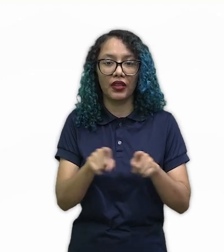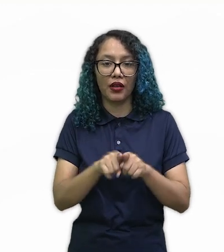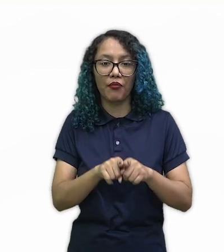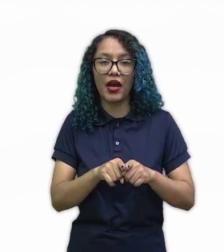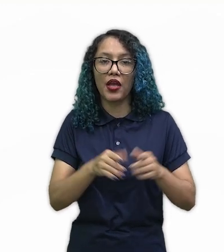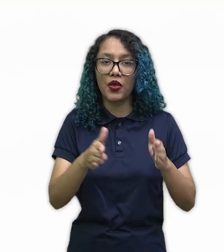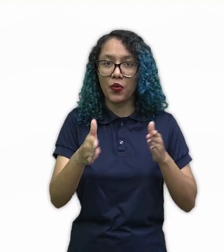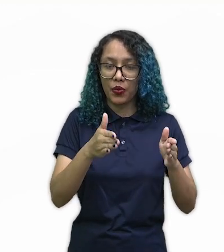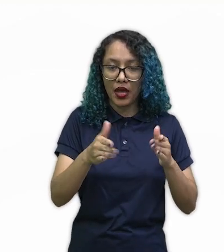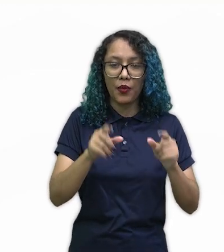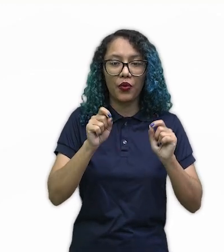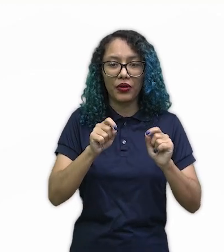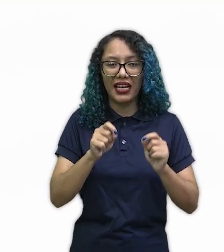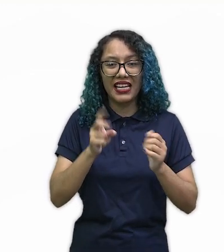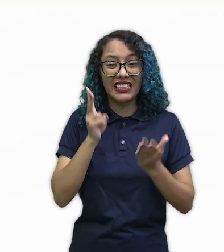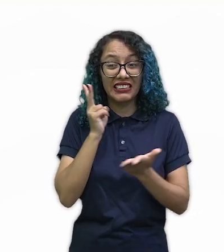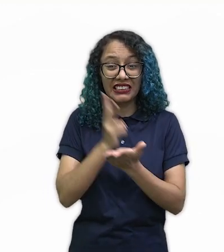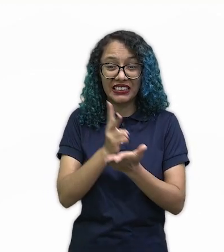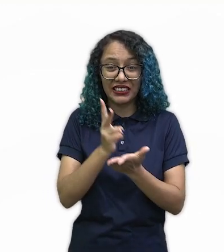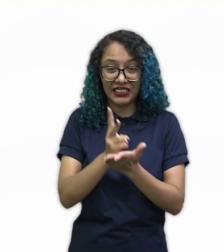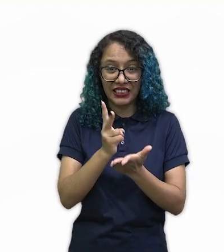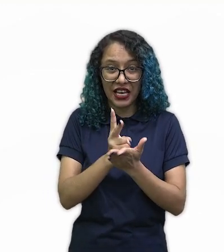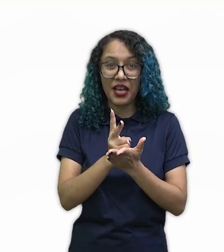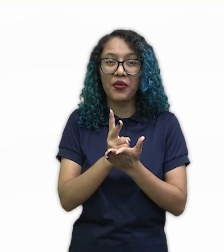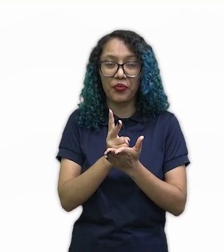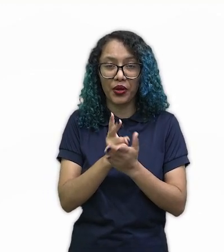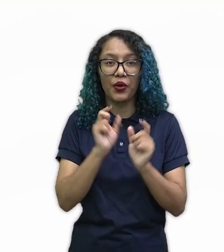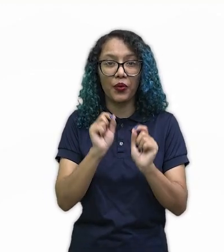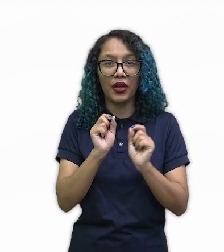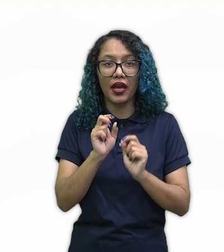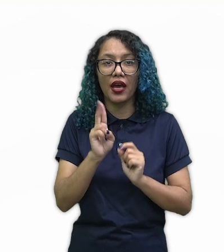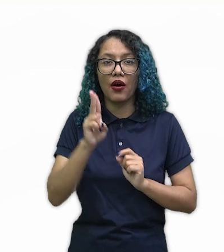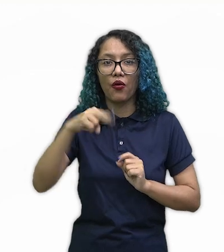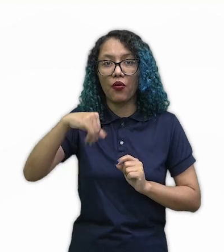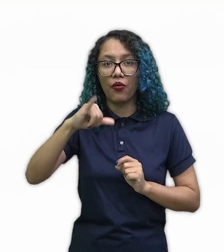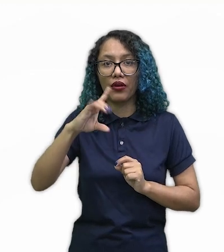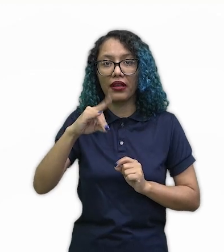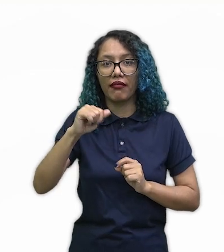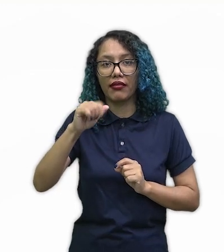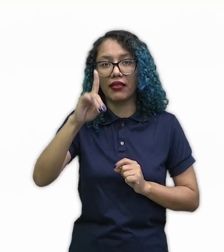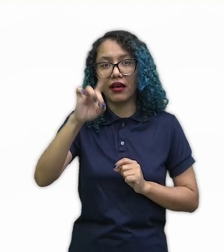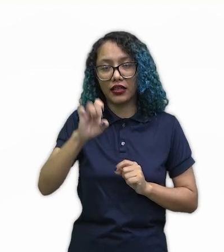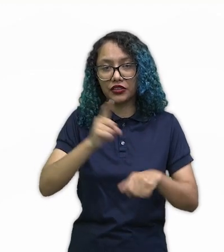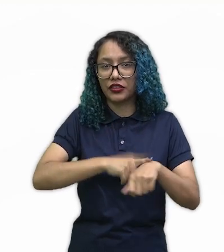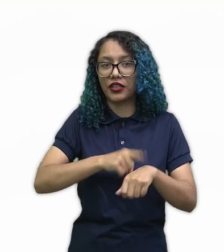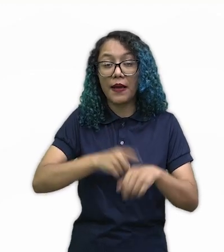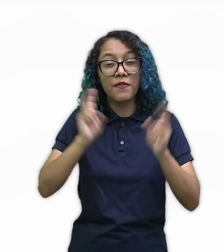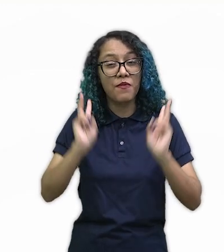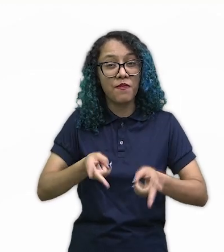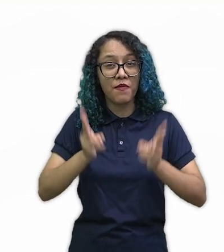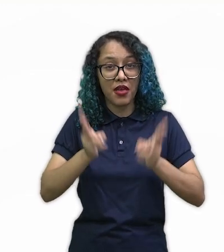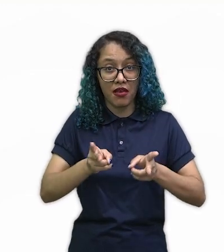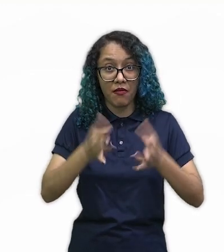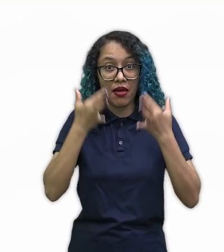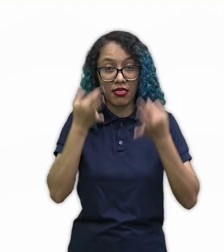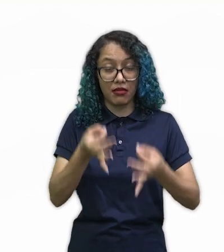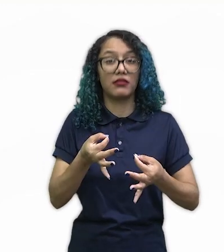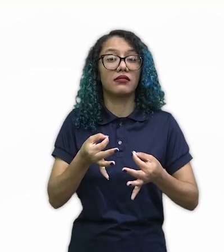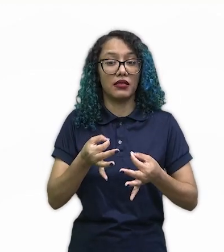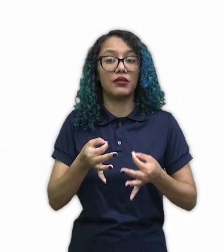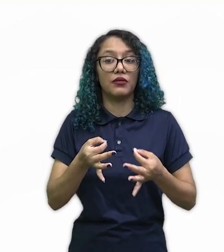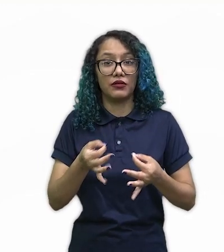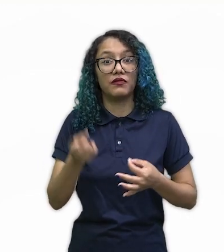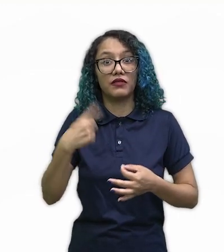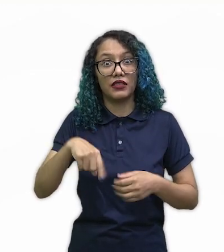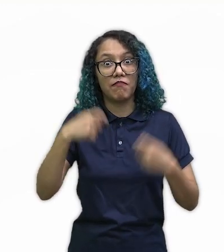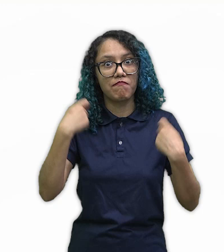obrigatoriamente, tem que estar na mesma unidade de tempo. Atenção que essa é uma informação que tem que